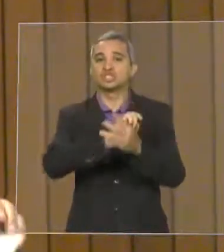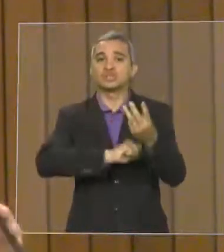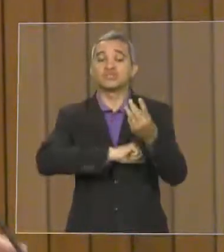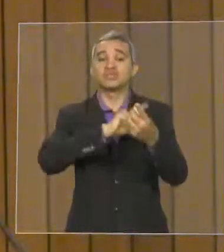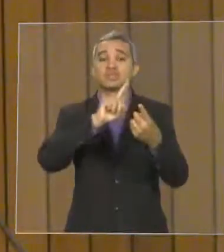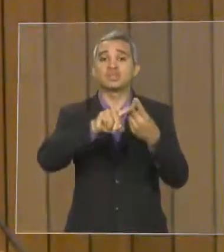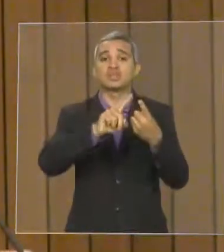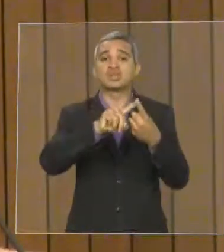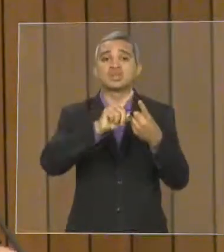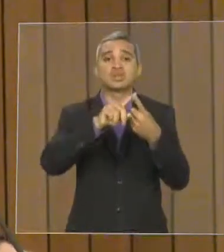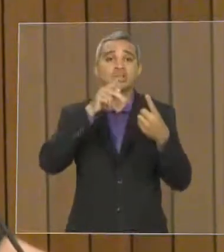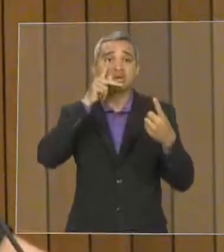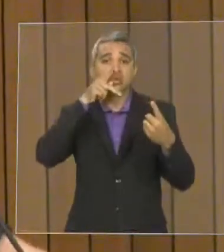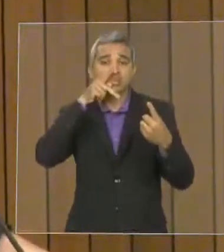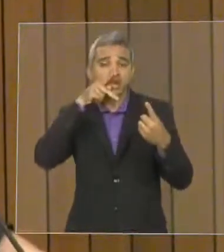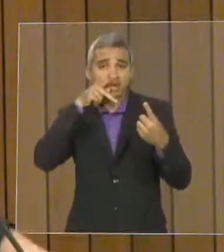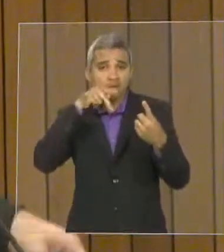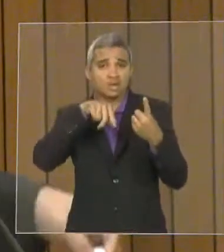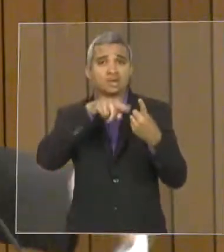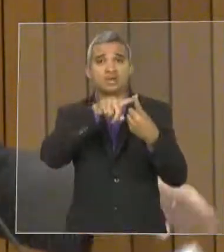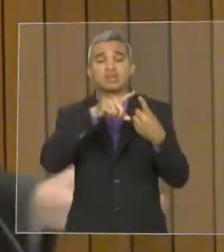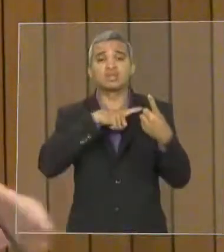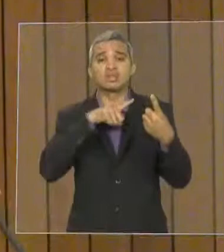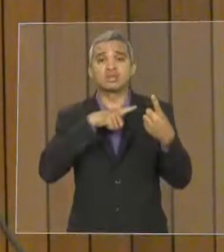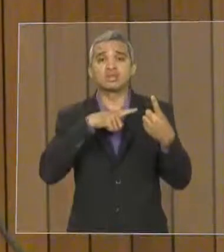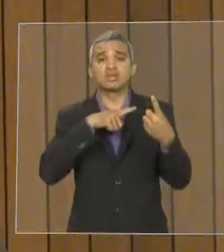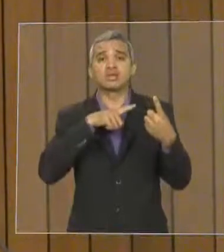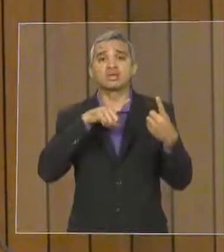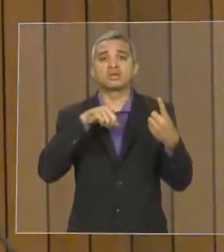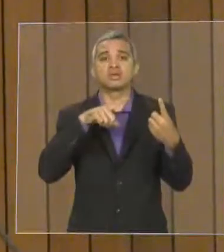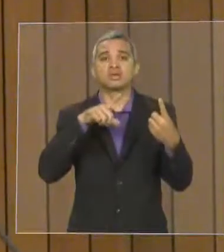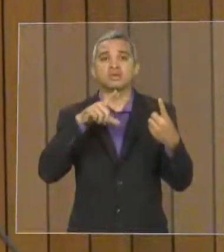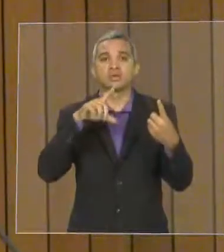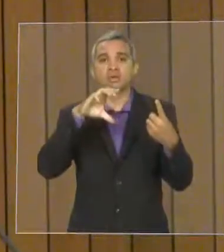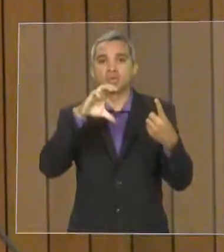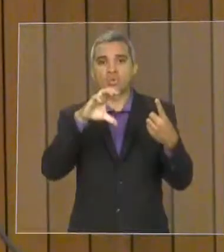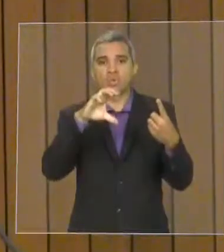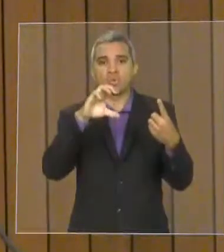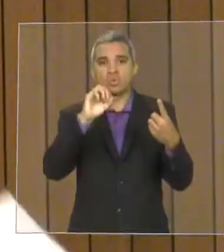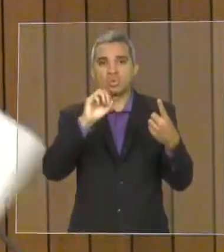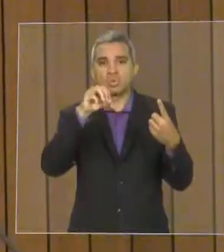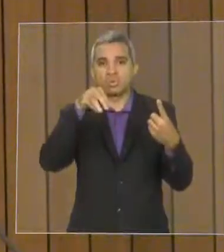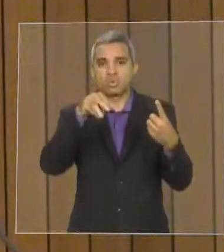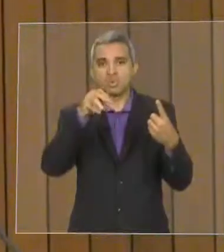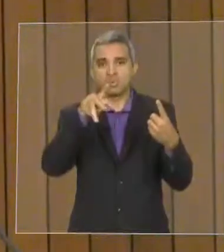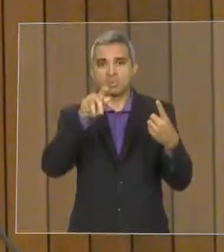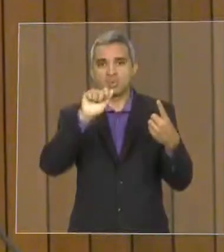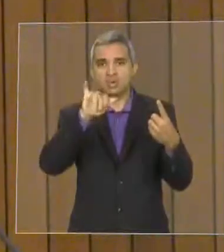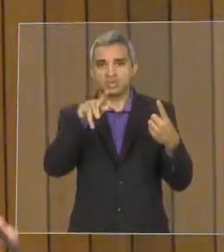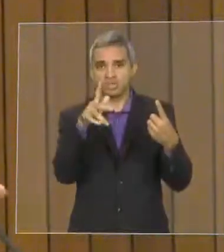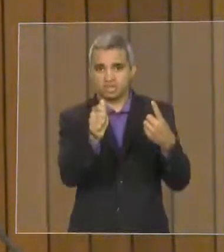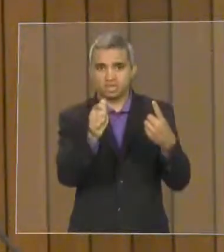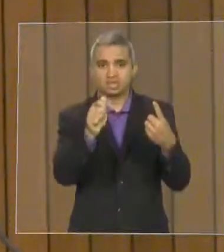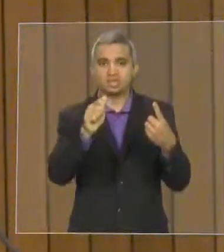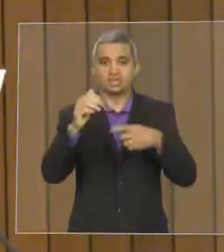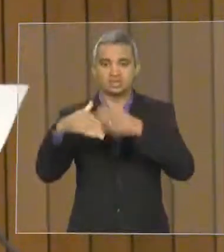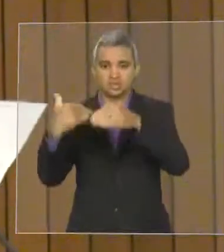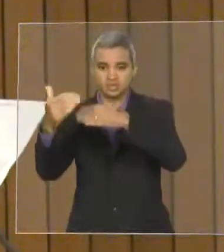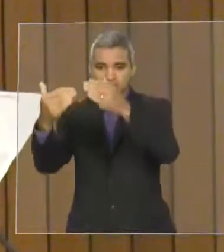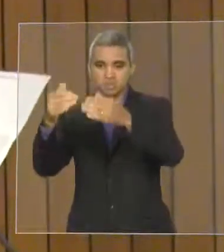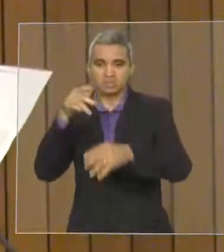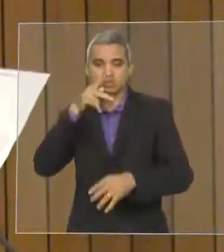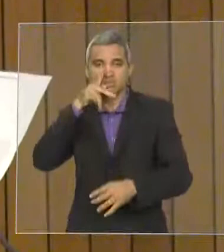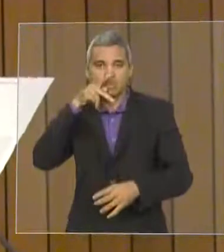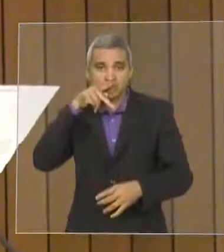Paraíba. Na Paraíba existe a Companhia de Desenvolvimento da Paraíba, a quem compete, isso aqui é a atribuição da Companhia da